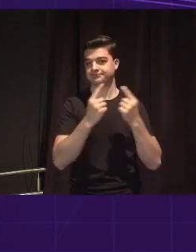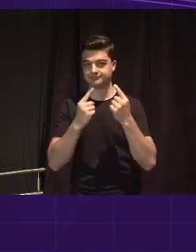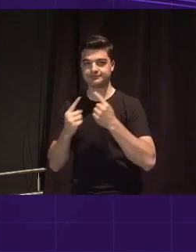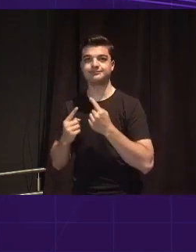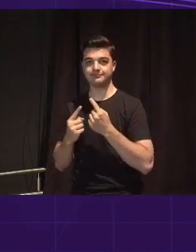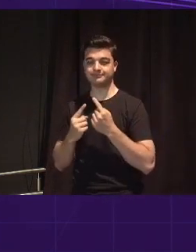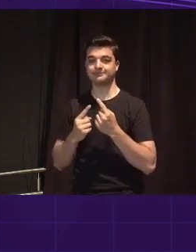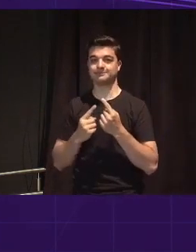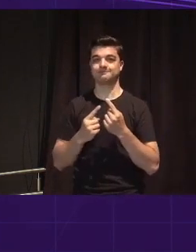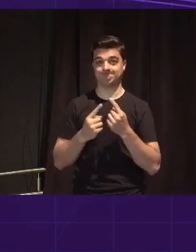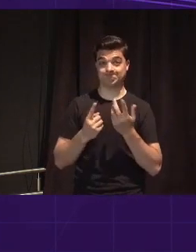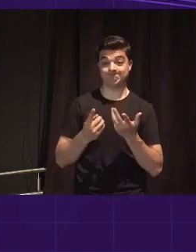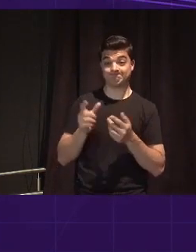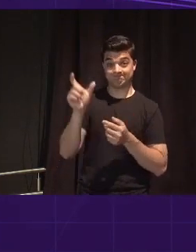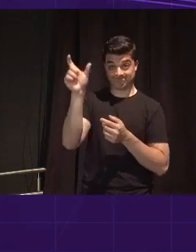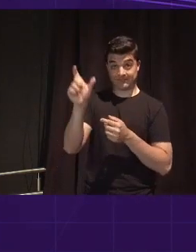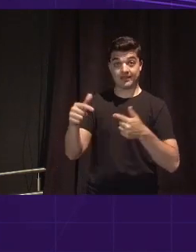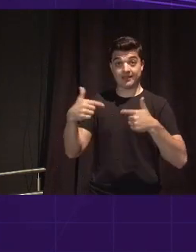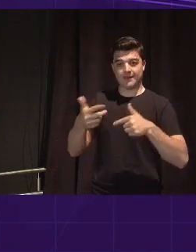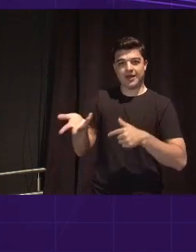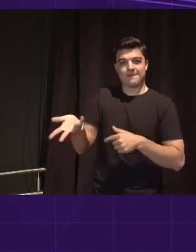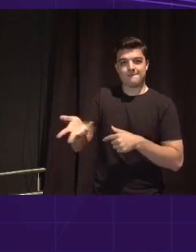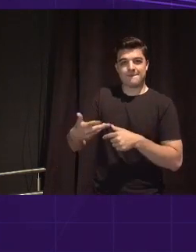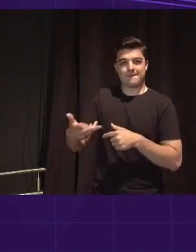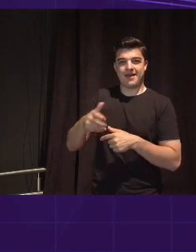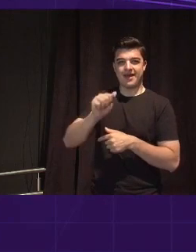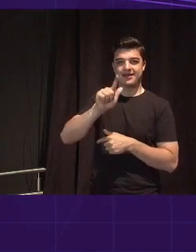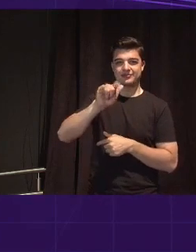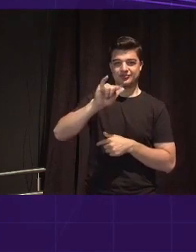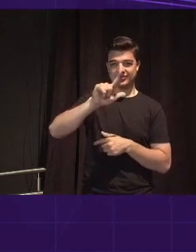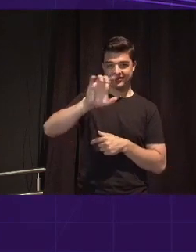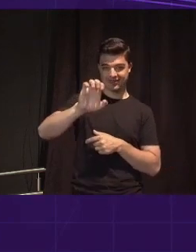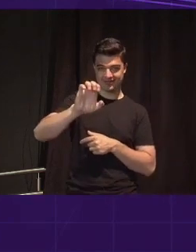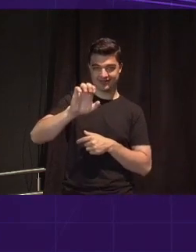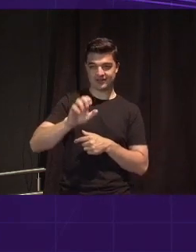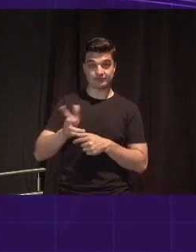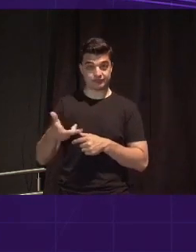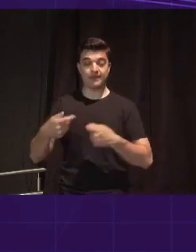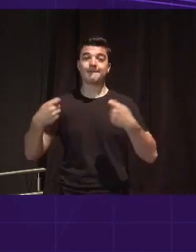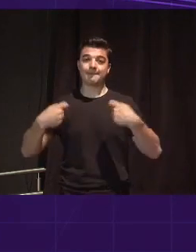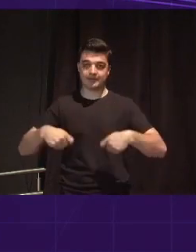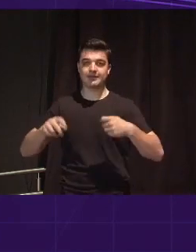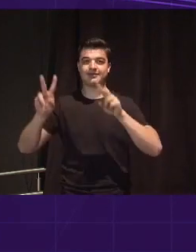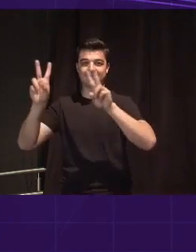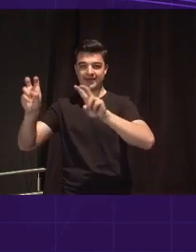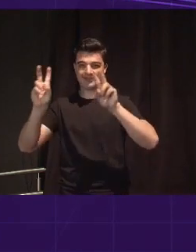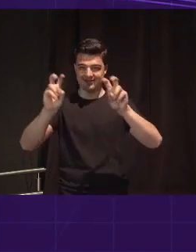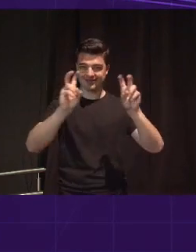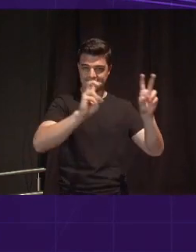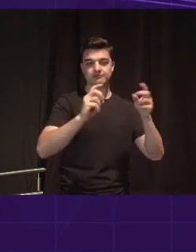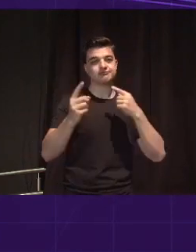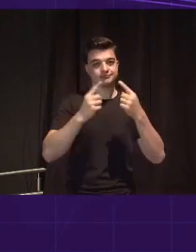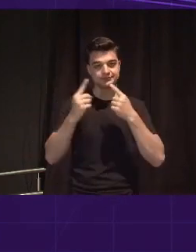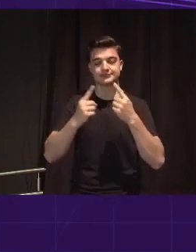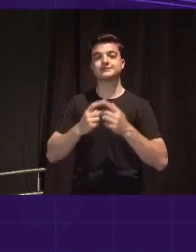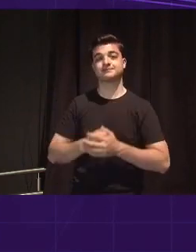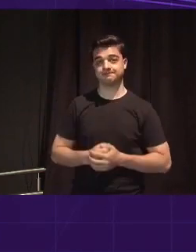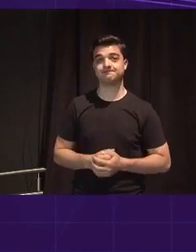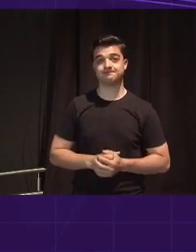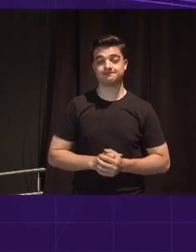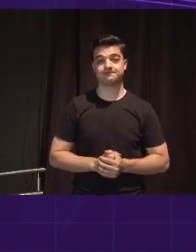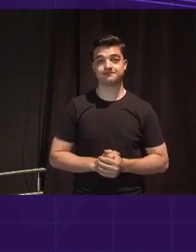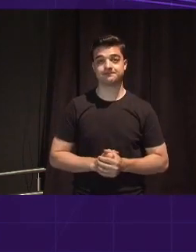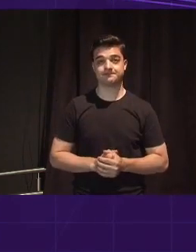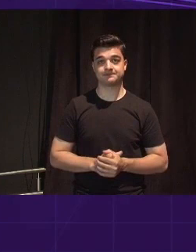agileiro precisa entender do negócio e ele precisa falar sobre isso, né? O assunto débitos técnicos, que é aquela reclamação, né? Ah,